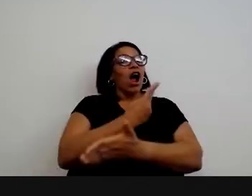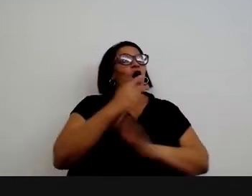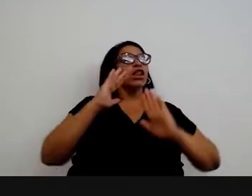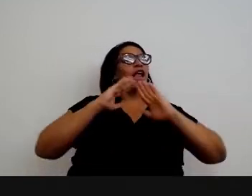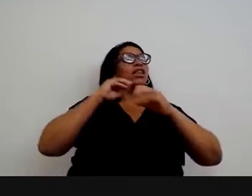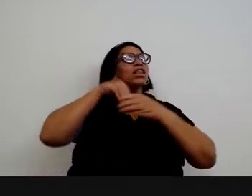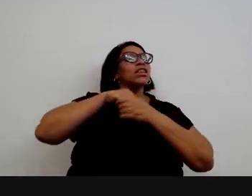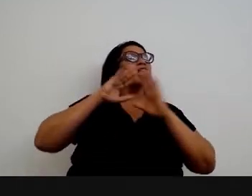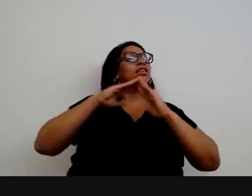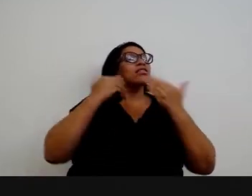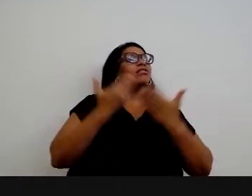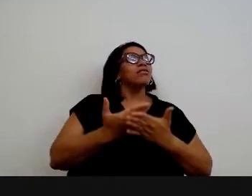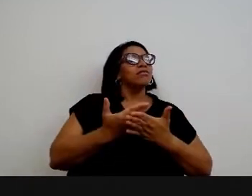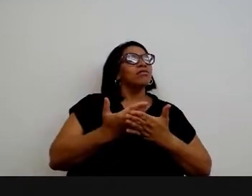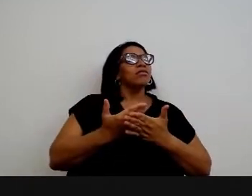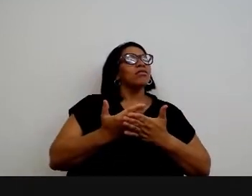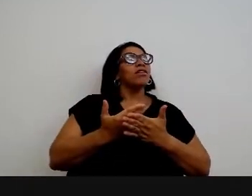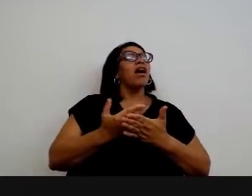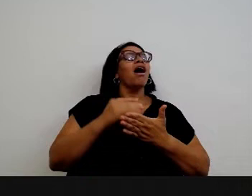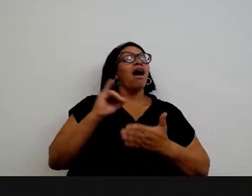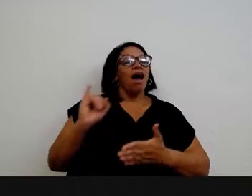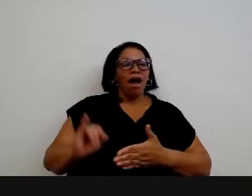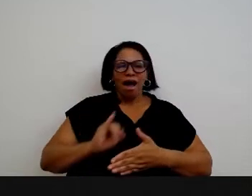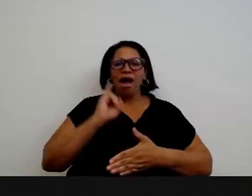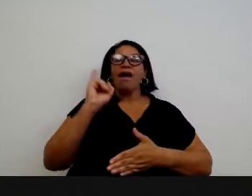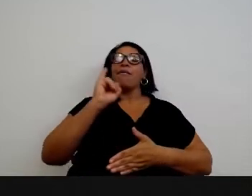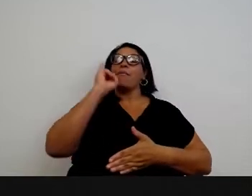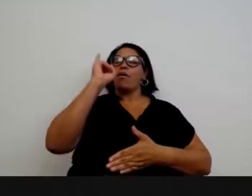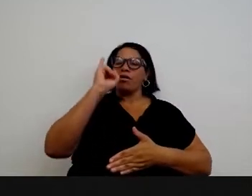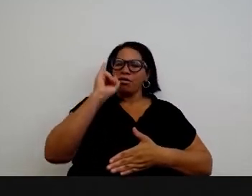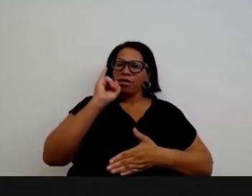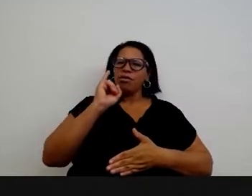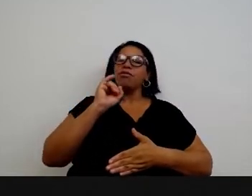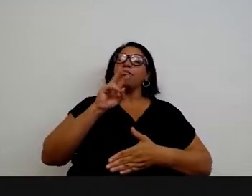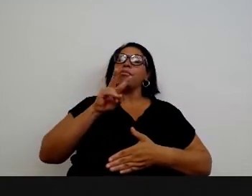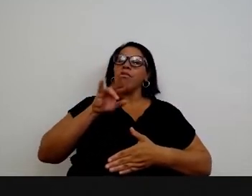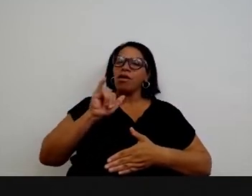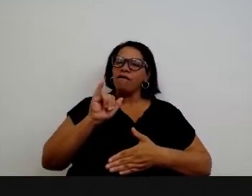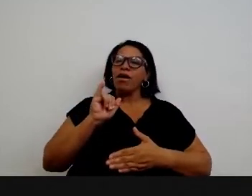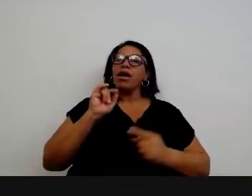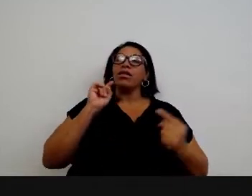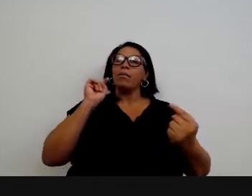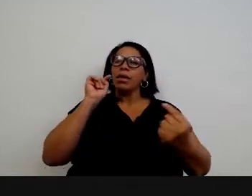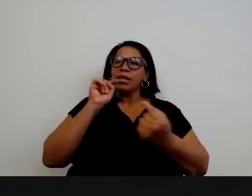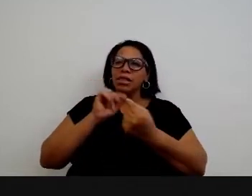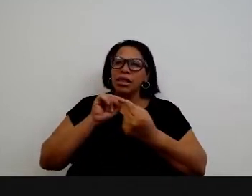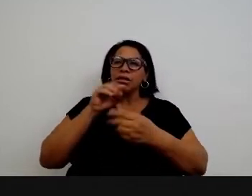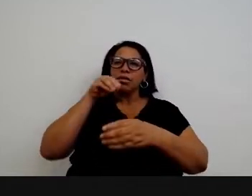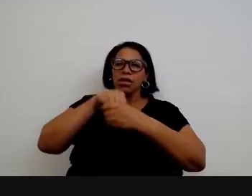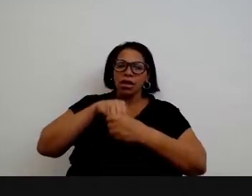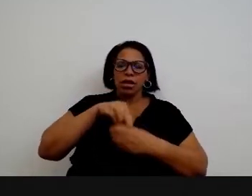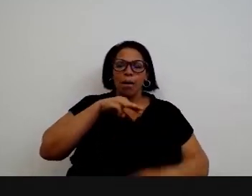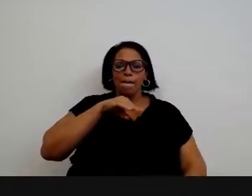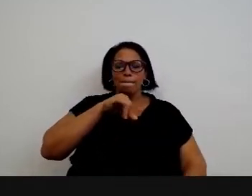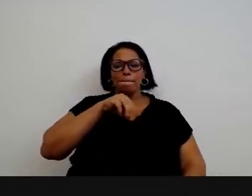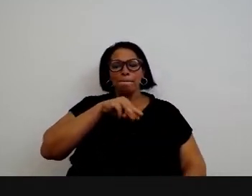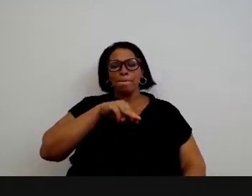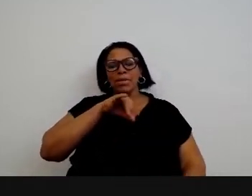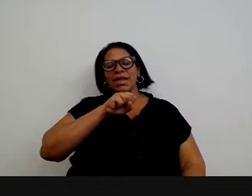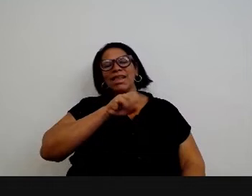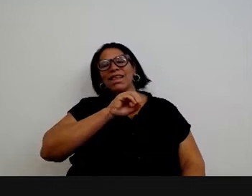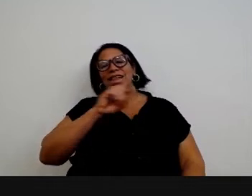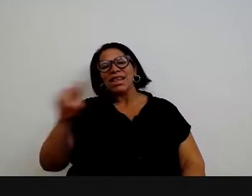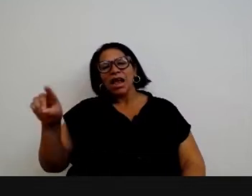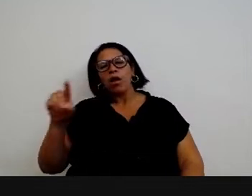nas escolas, eu acho que é bem importante, eu acho que isso a gente traz muito no Missão, de olhar para a escola como